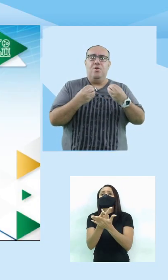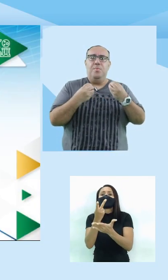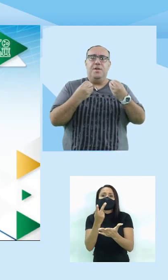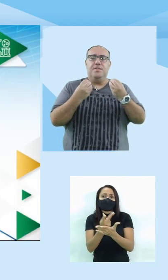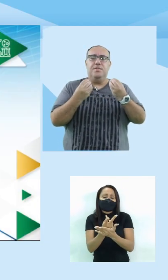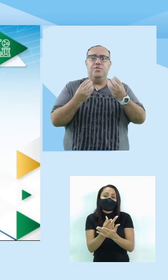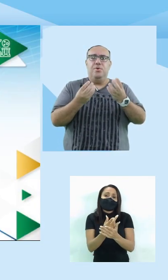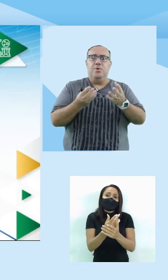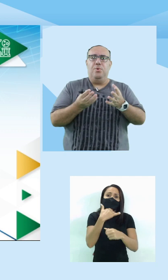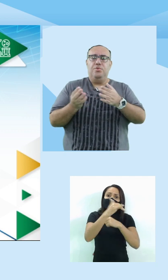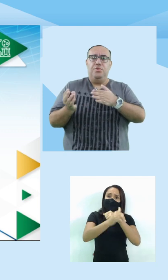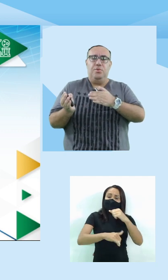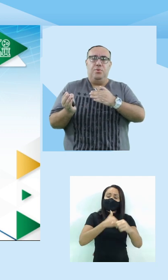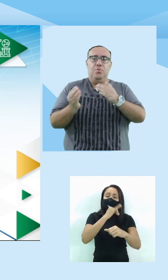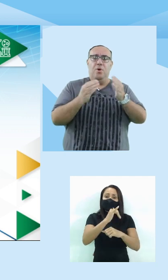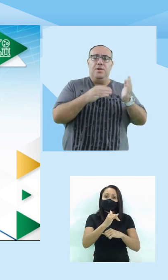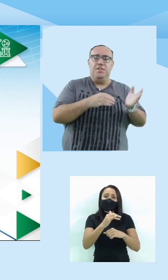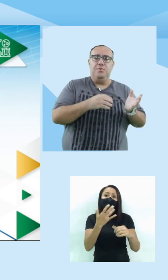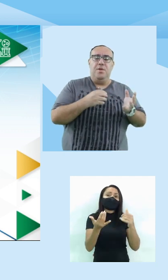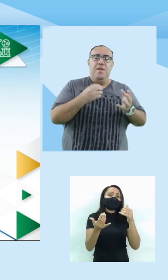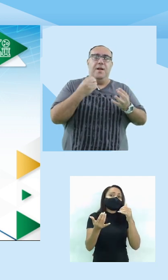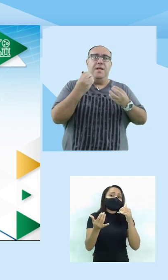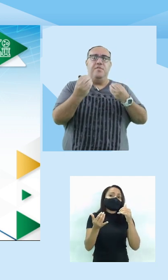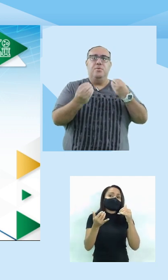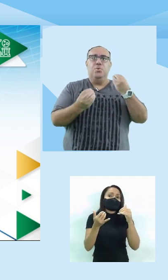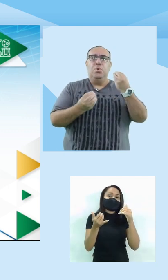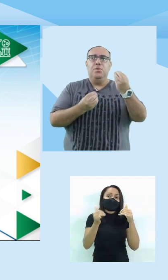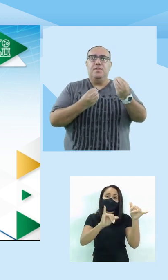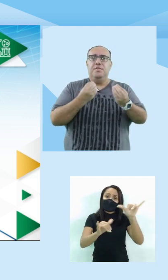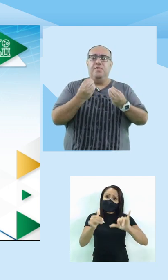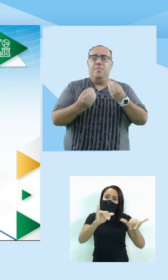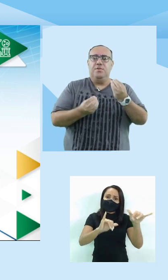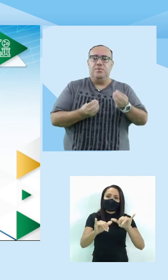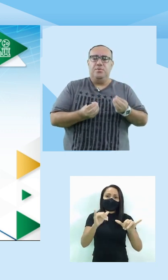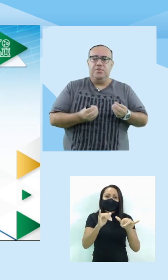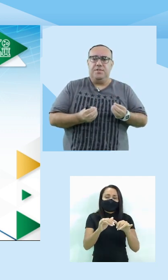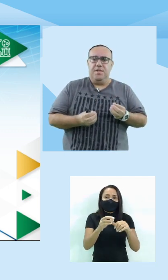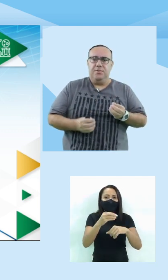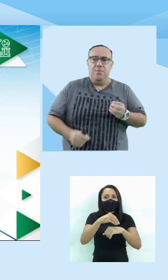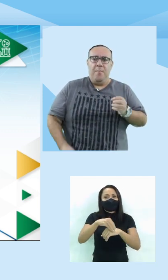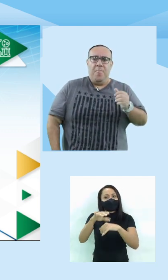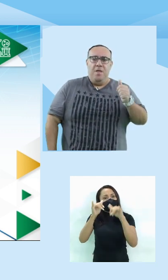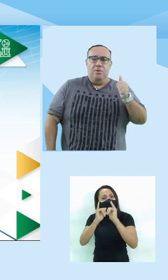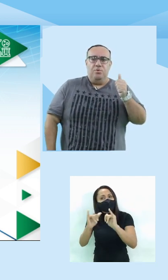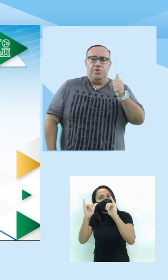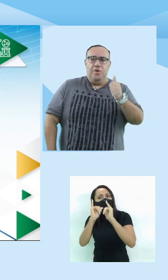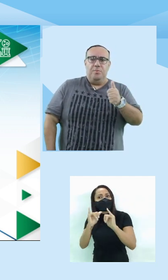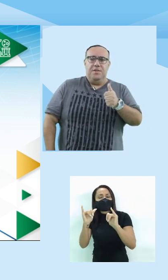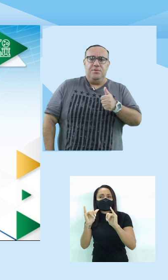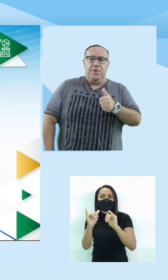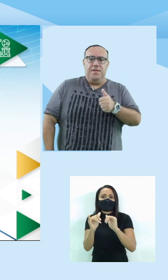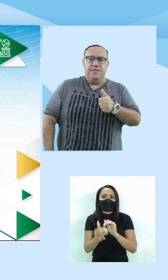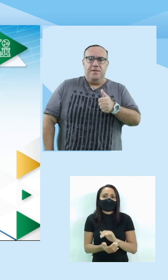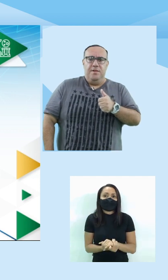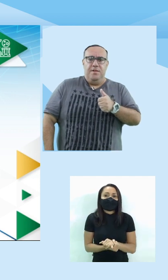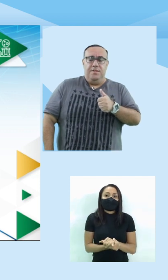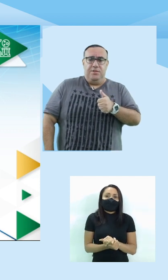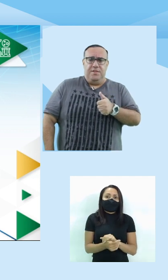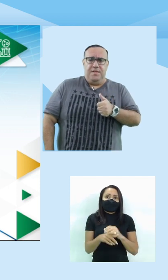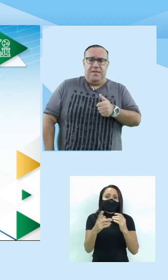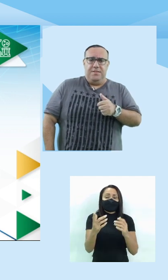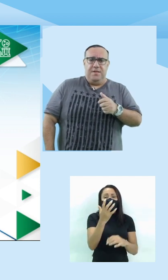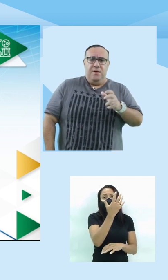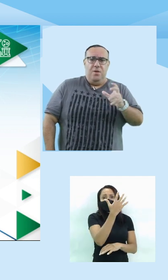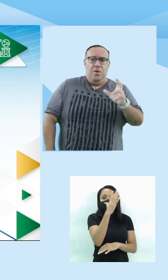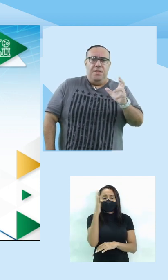da comunicação dos neurônios no organismo, levando todas as informações, tá certo? Os fenômenos da natureza, de